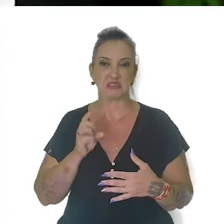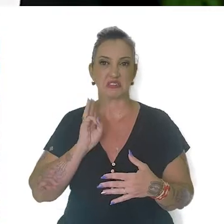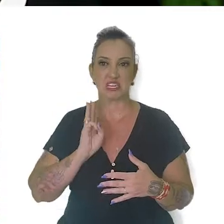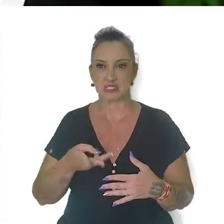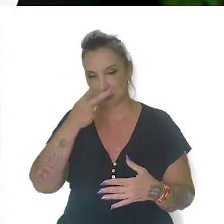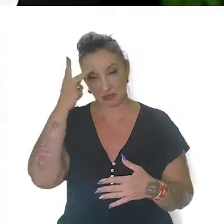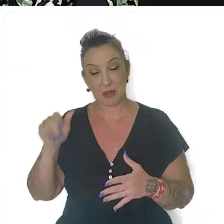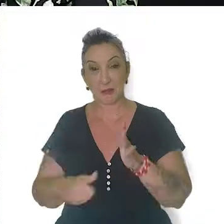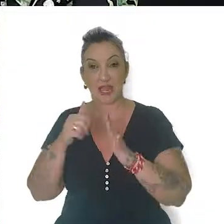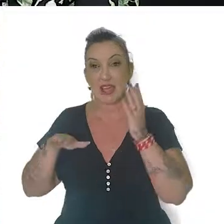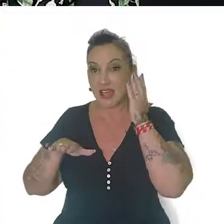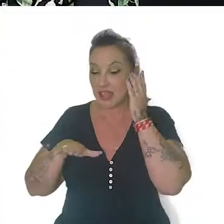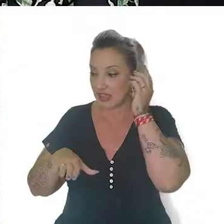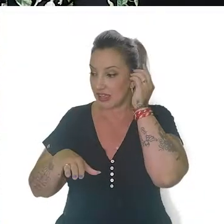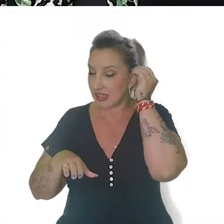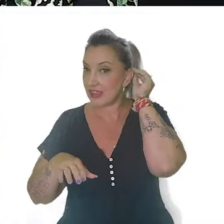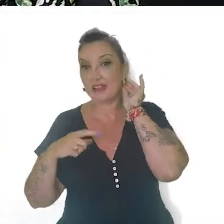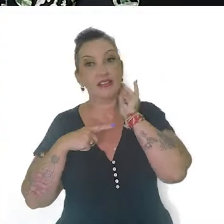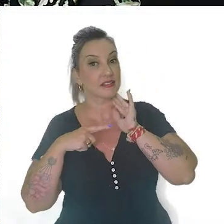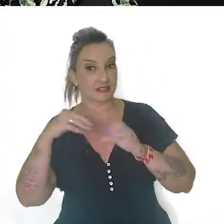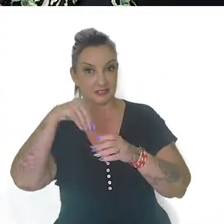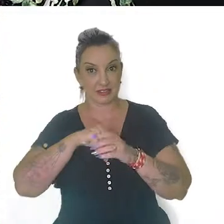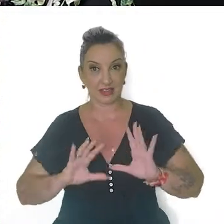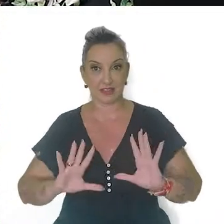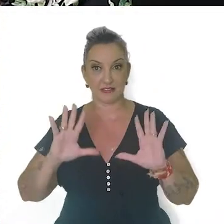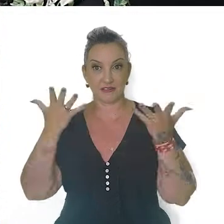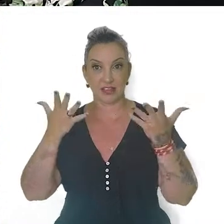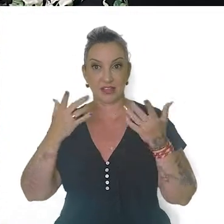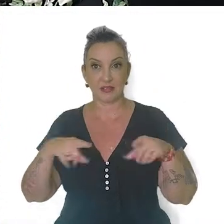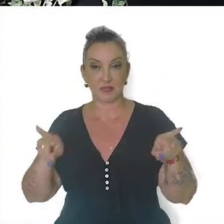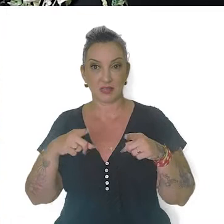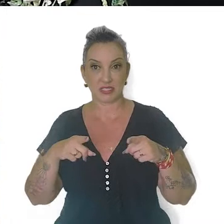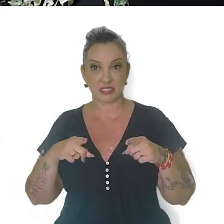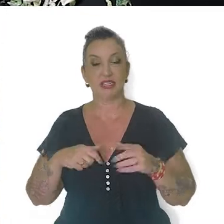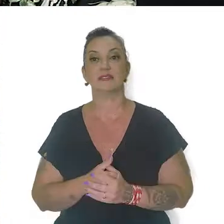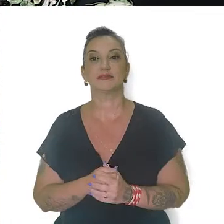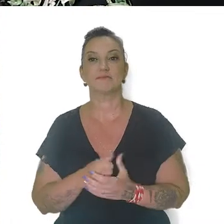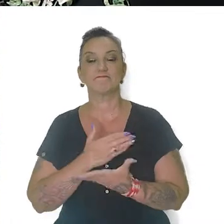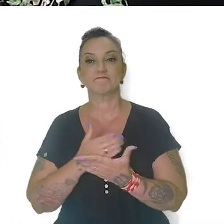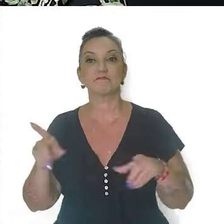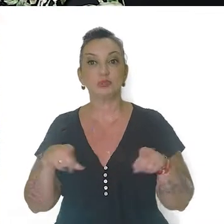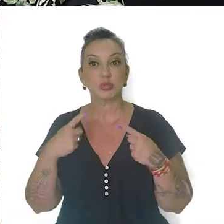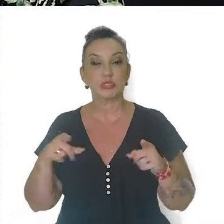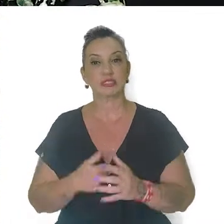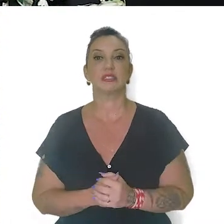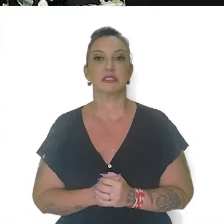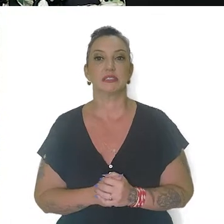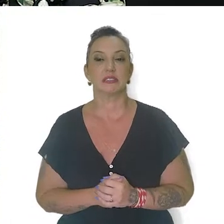a minha primeira discotecagem, tocando Miami Bass dentro de festa de música eletrônica. Então eu comecei na música